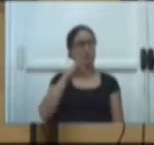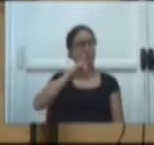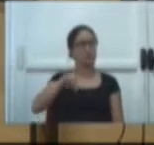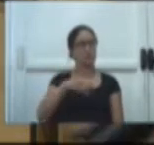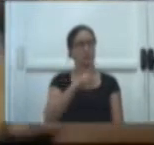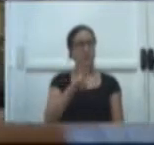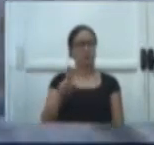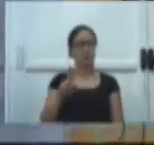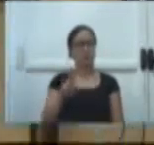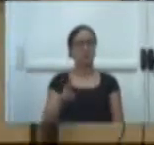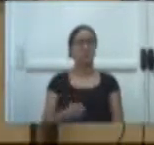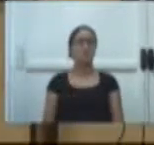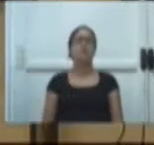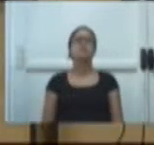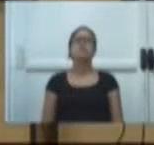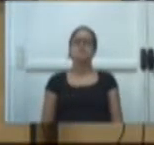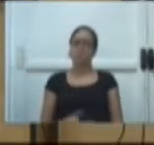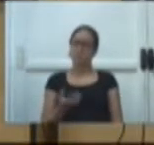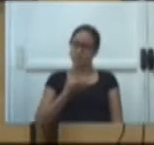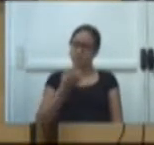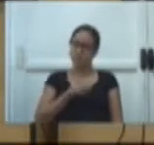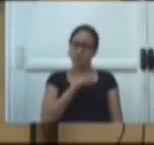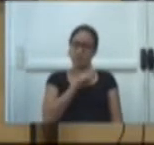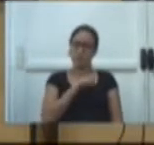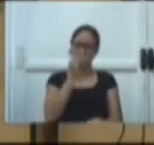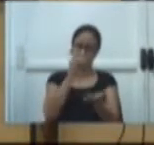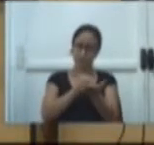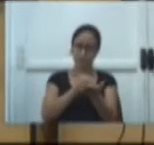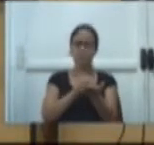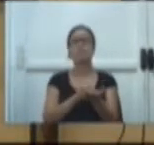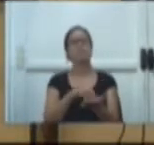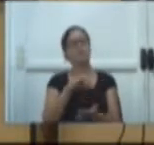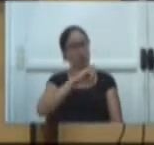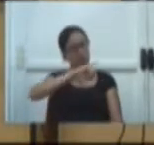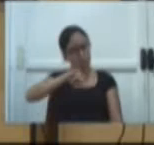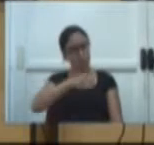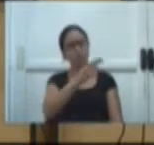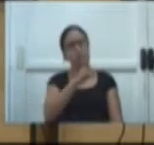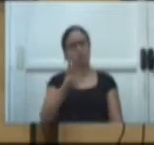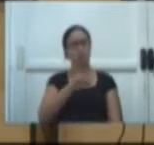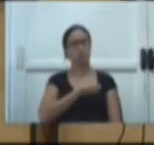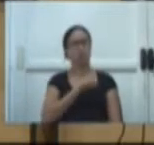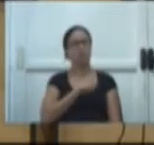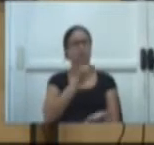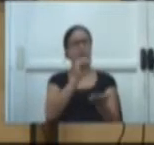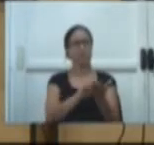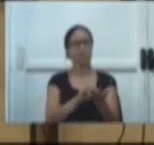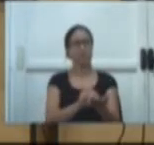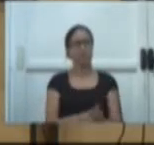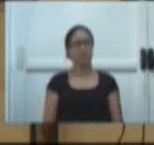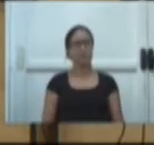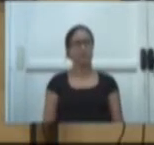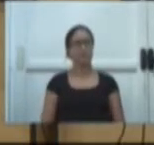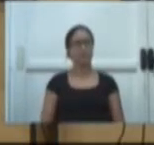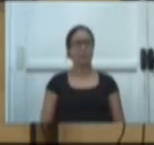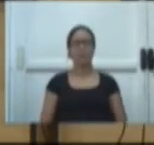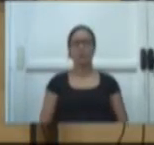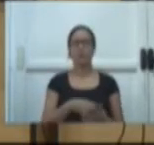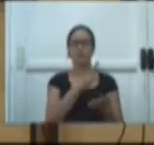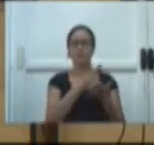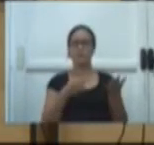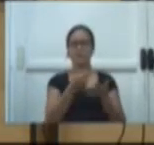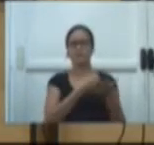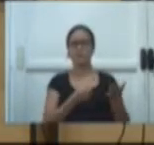Junegão. Somente registrar a presença no expediente. Está registrada a presença do vereador Junegão em plenário. O requerimento número